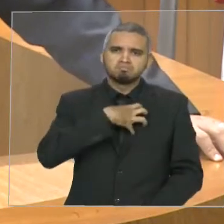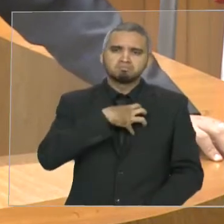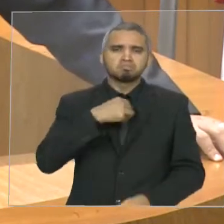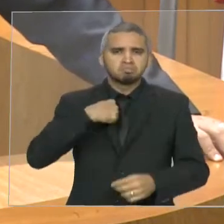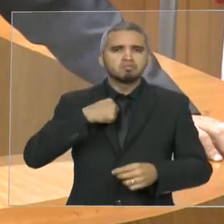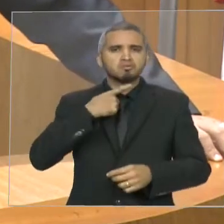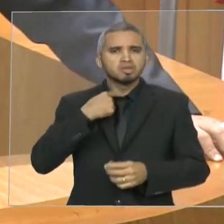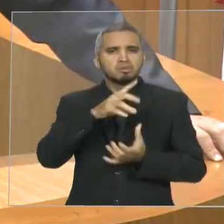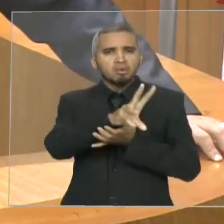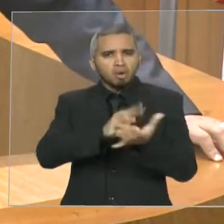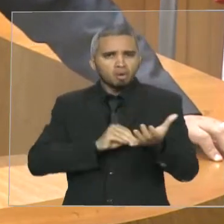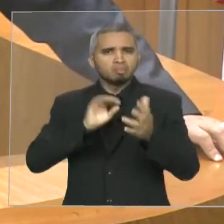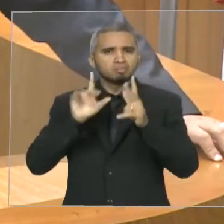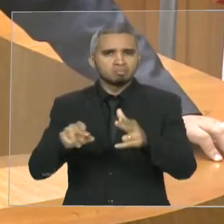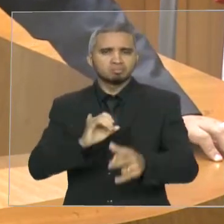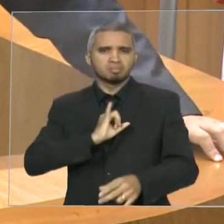seguido.